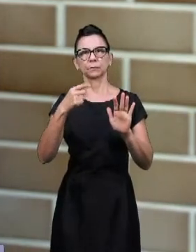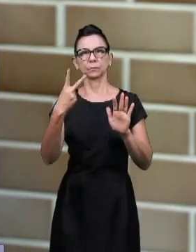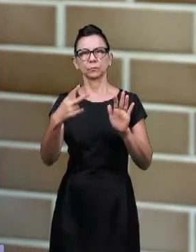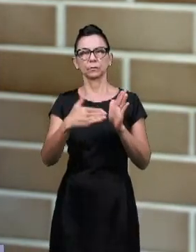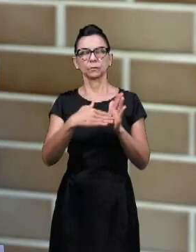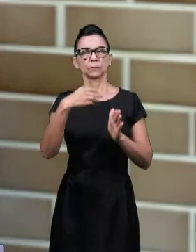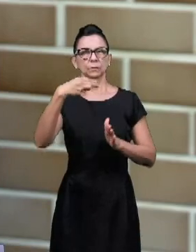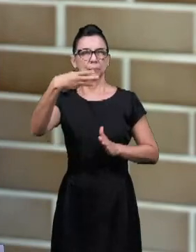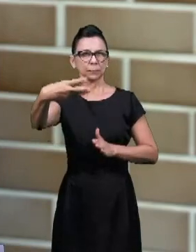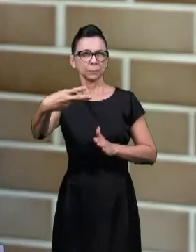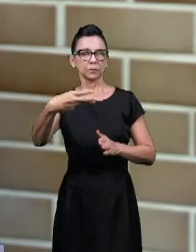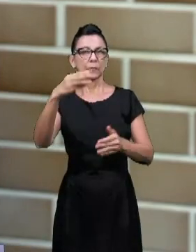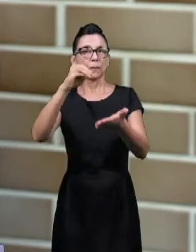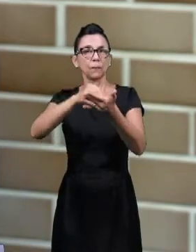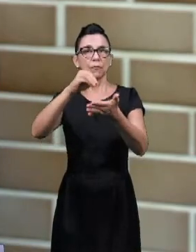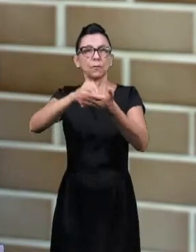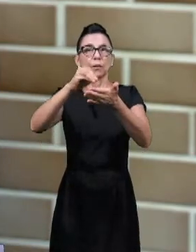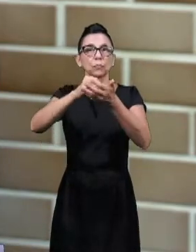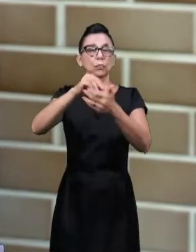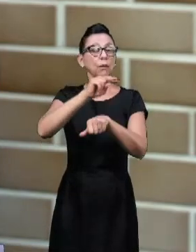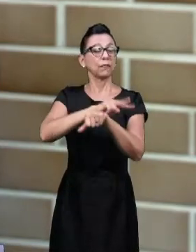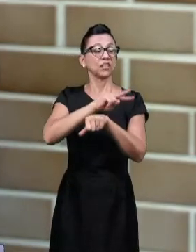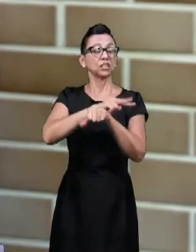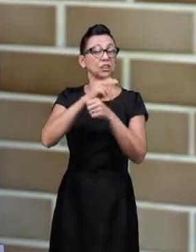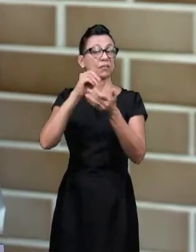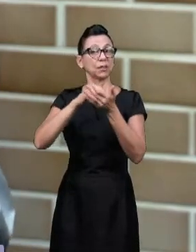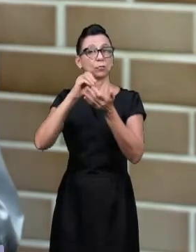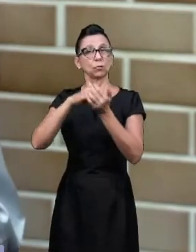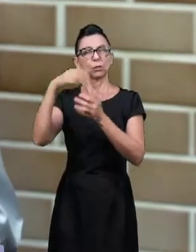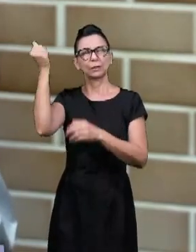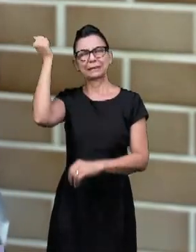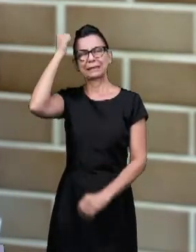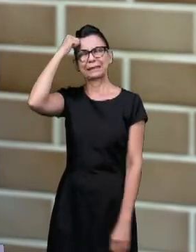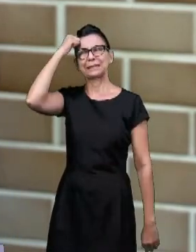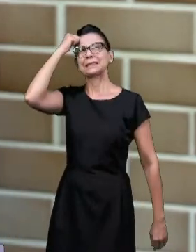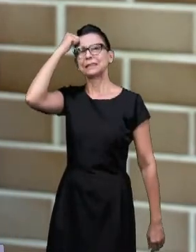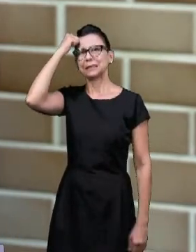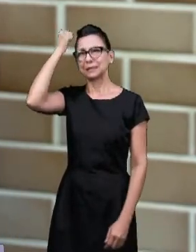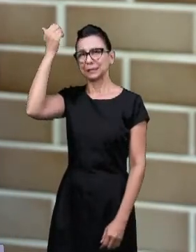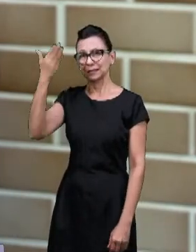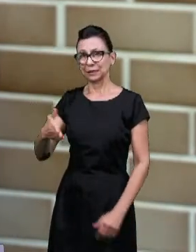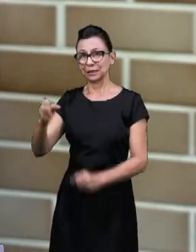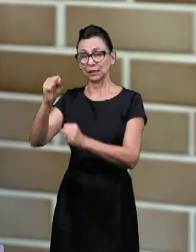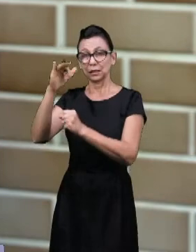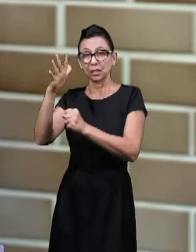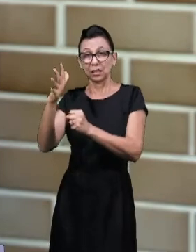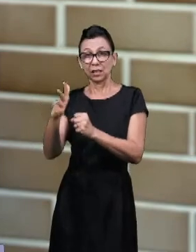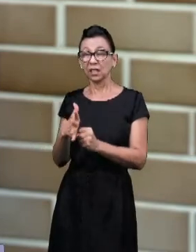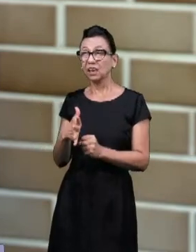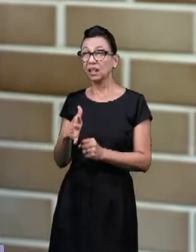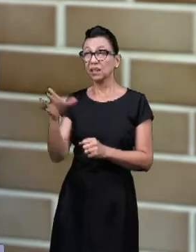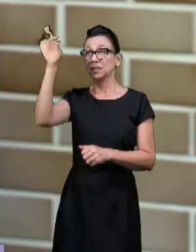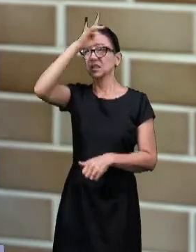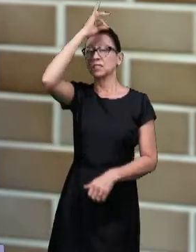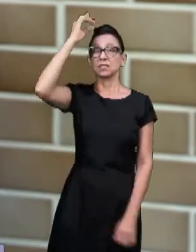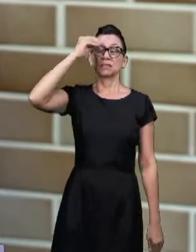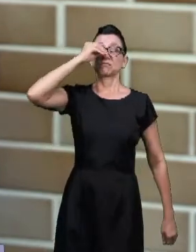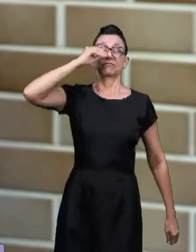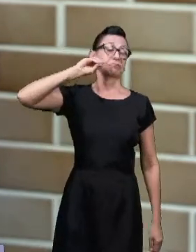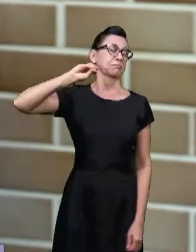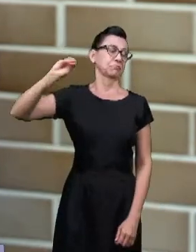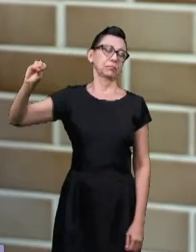de vigilância e de arrependimento levou aquela igreja a menosprezar o Espírito Santo. Muito bem